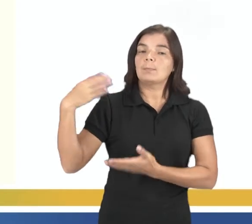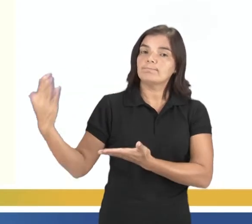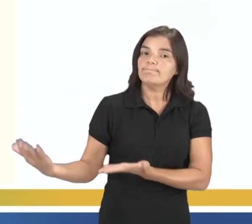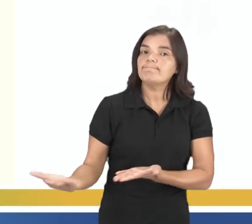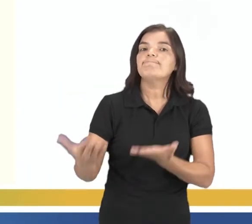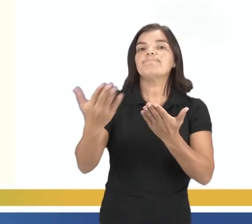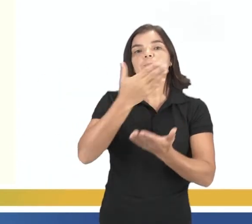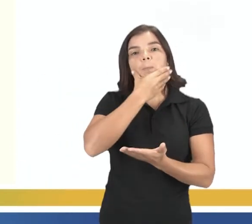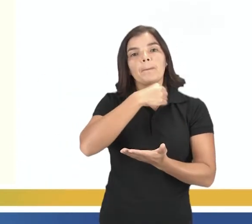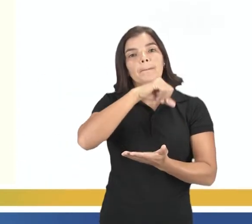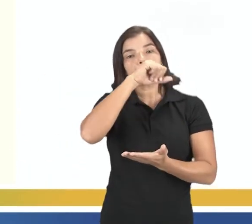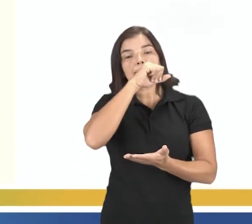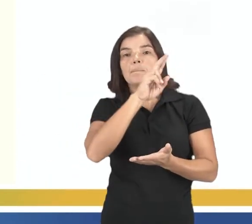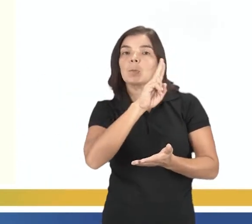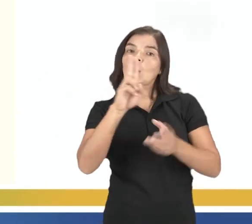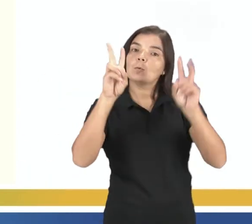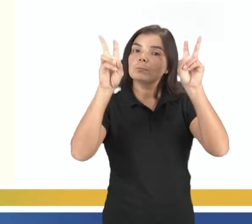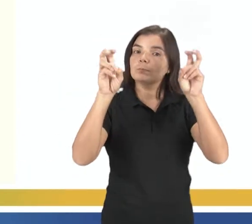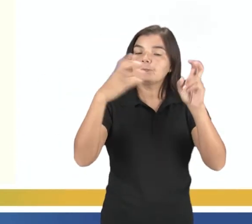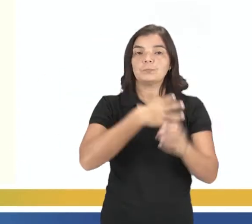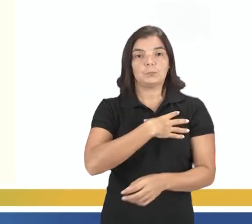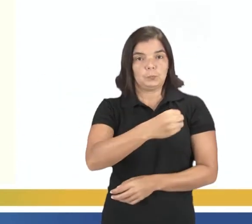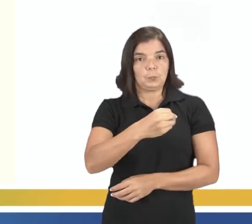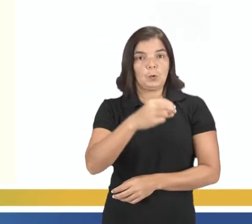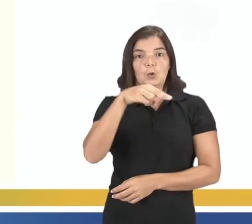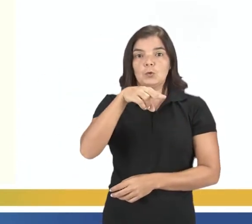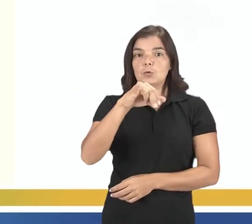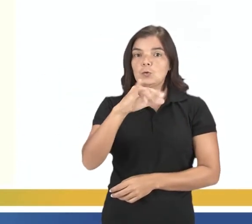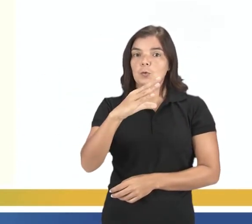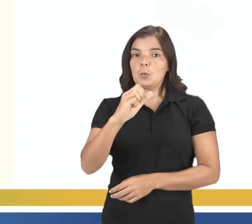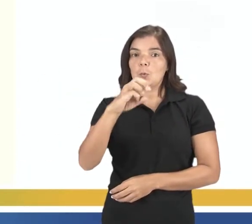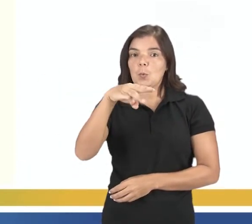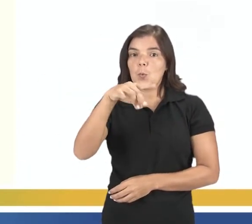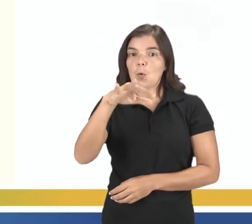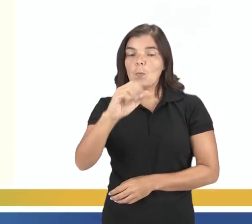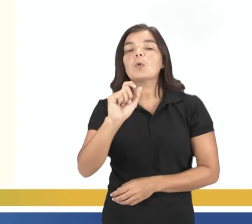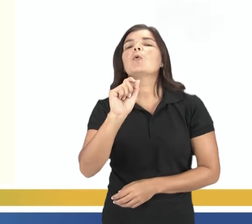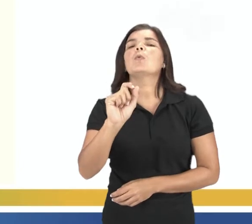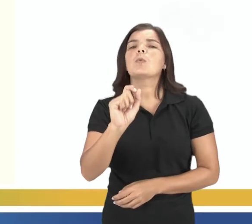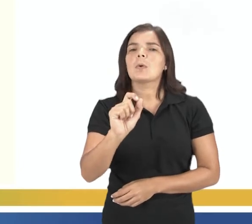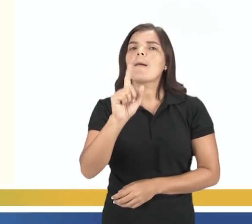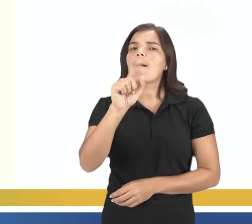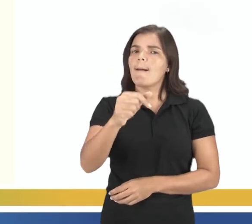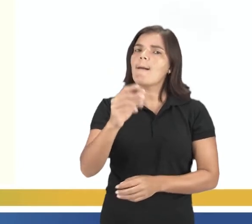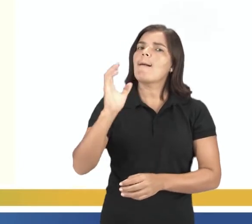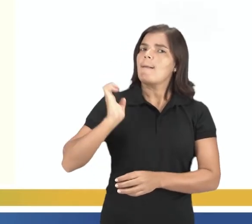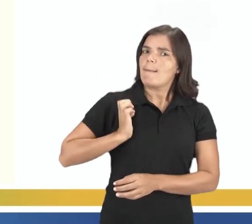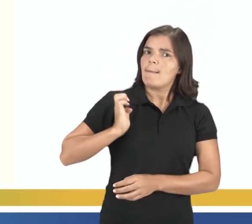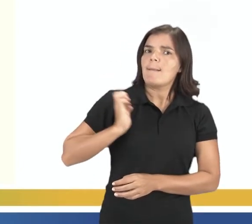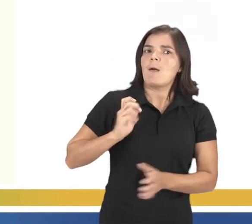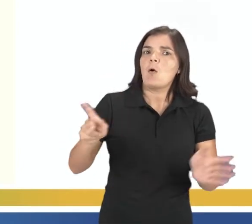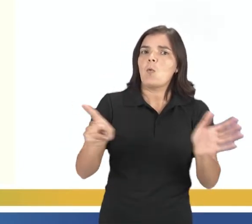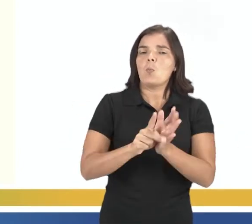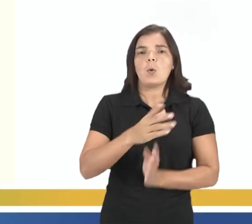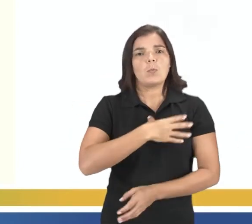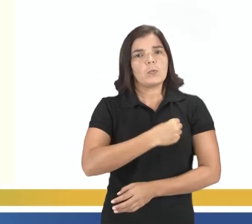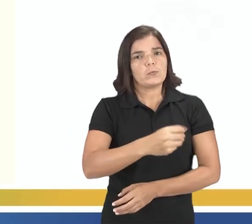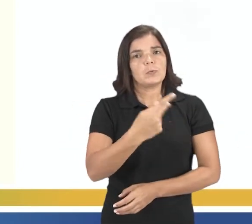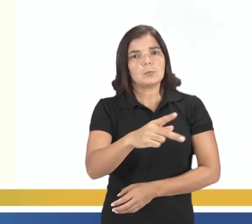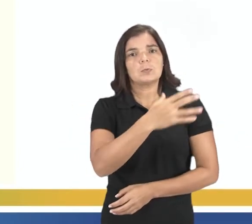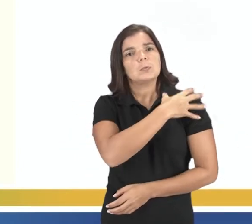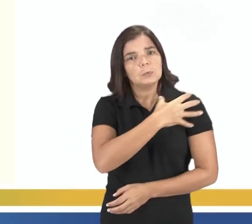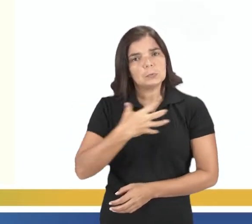ao pai dele, ele colocou o nome de um filho de Nicômaco. Então a Ética a Nicômaco é uma ética ao próprio filho dele,